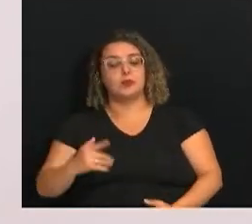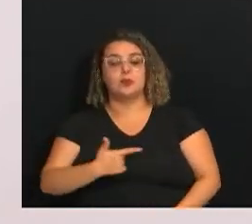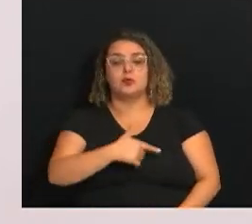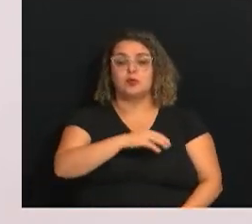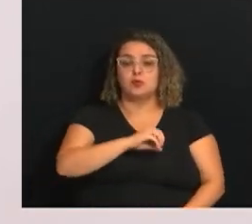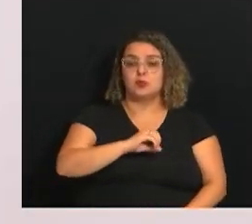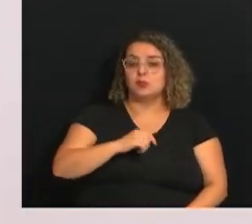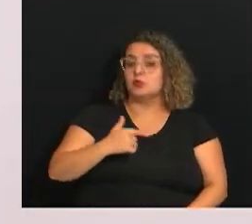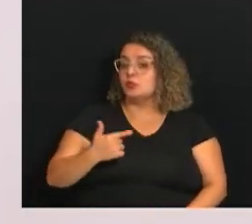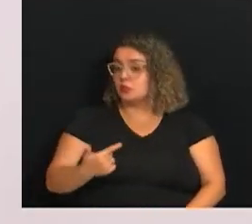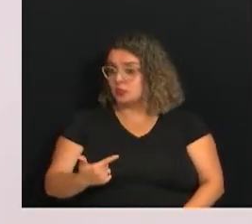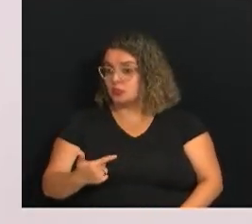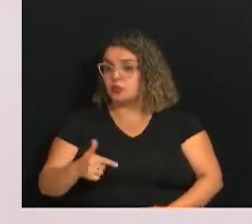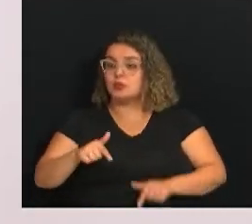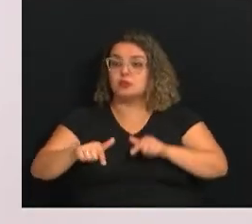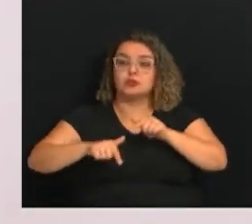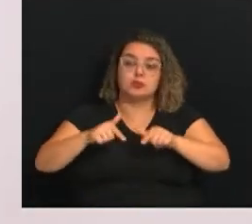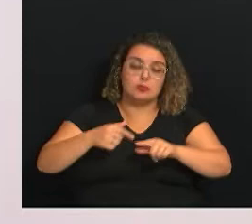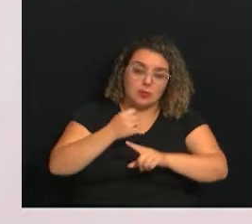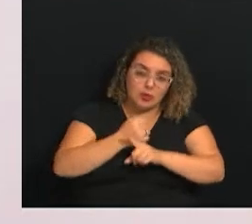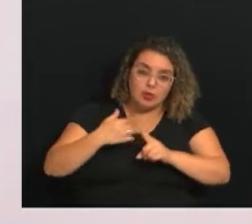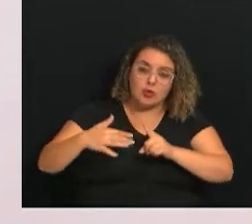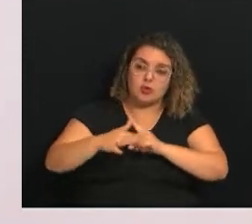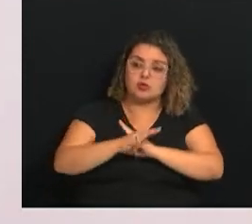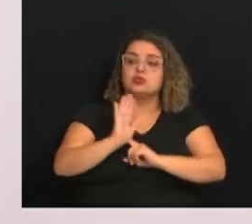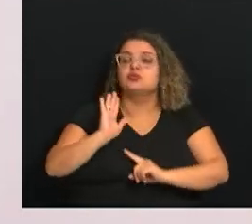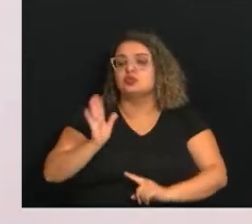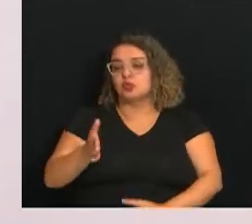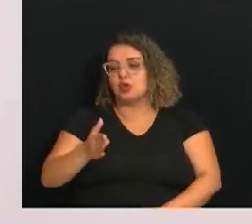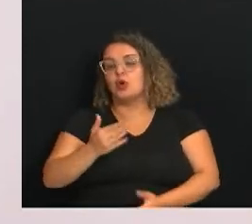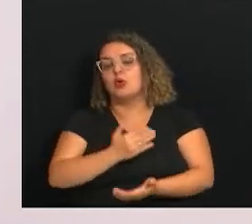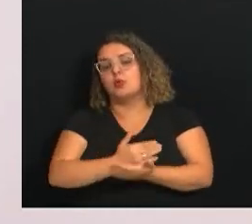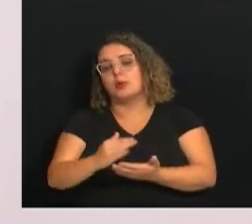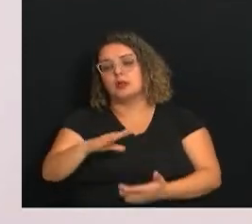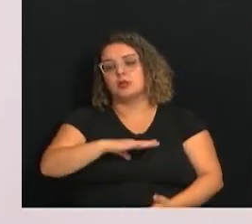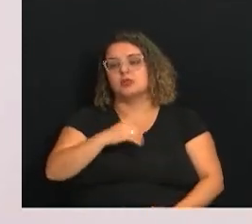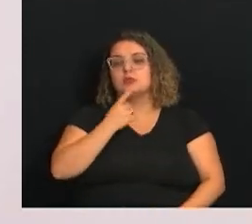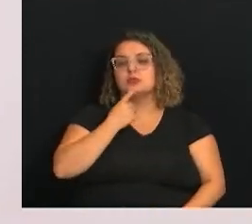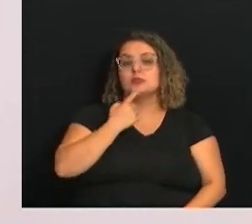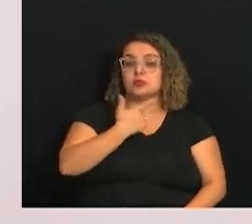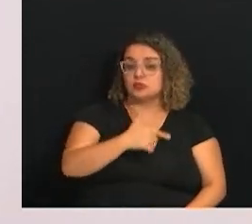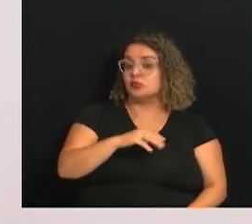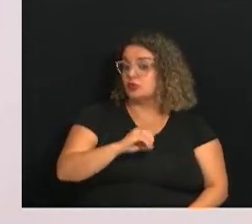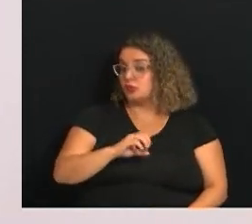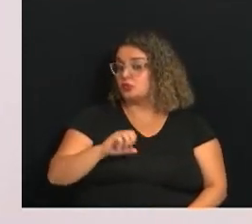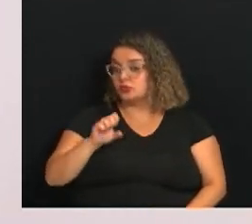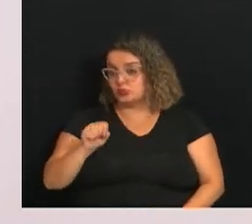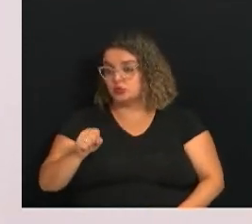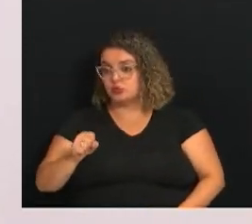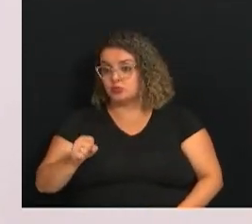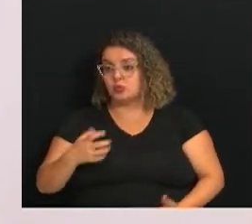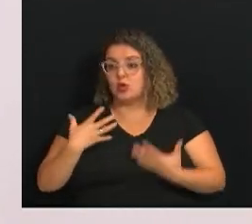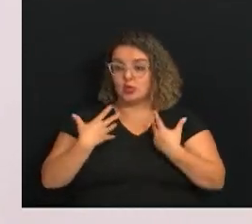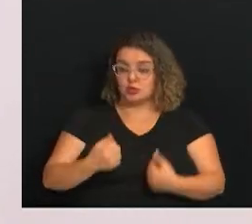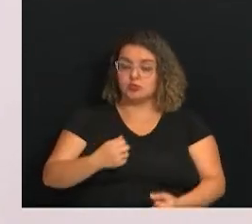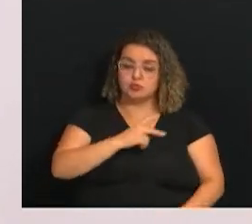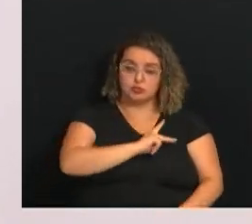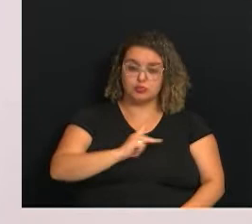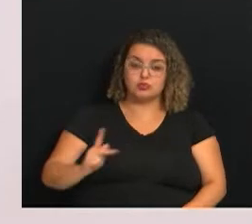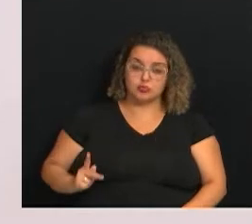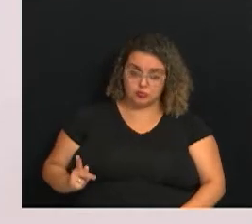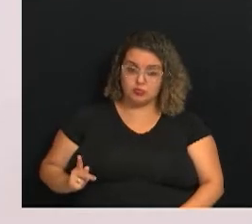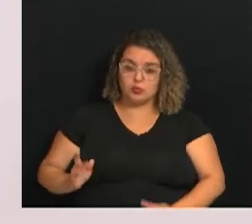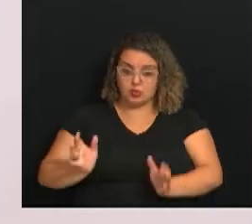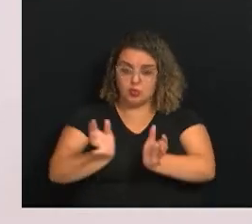trabalhos sociais já começaram em Campinas. Desde 2008, quando assumiu a presidência do Grupo Primavera, mais